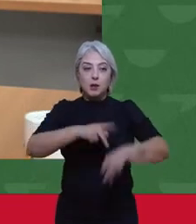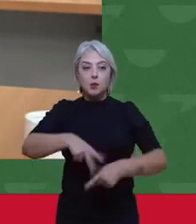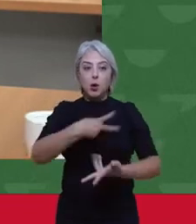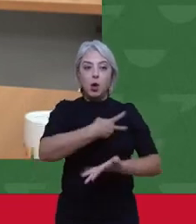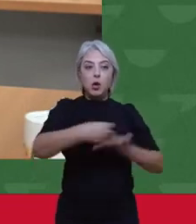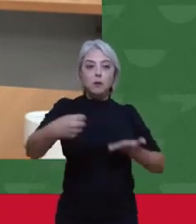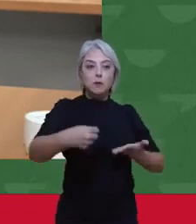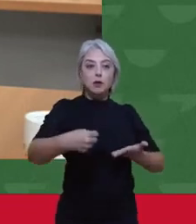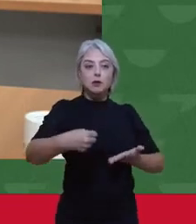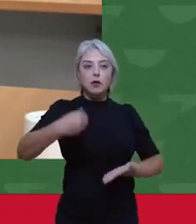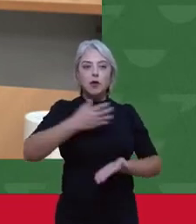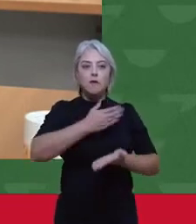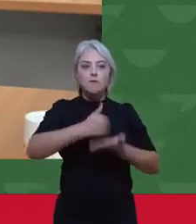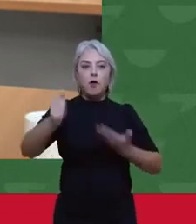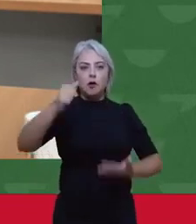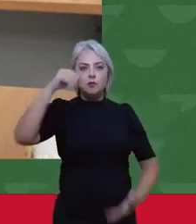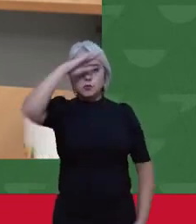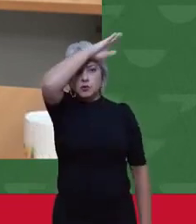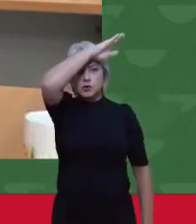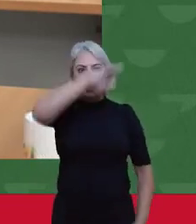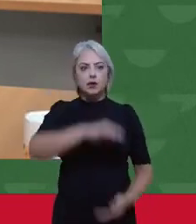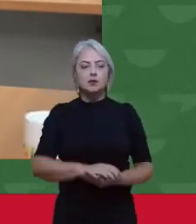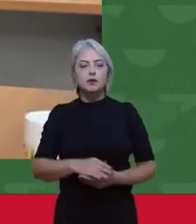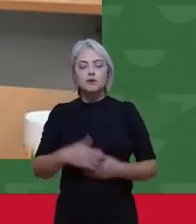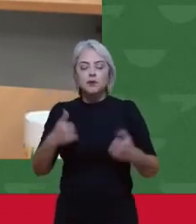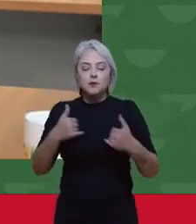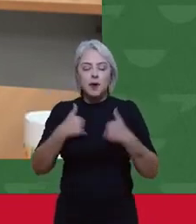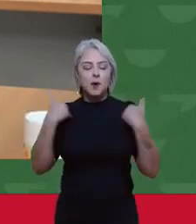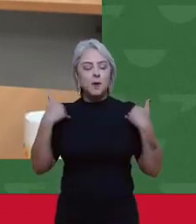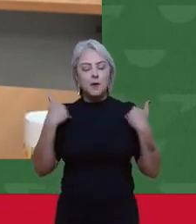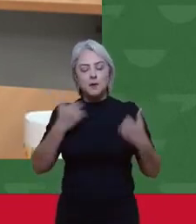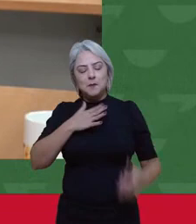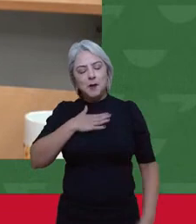impeachment. Fora Bolsonaro. E foi uma honra para mim